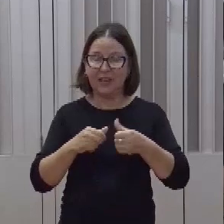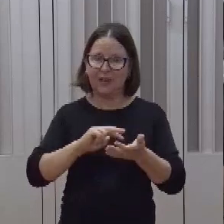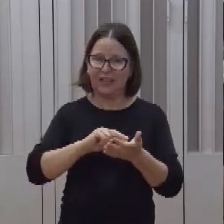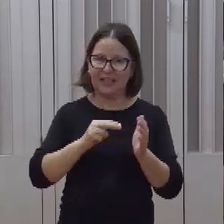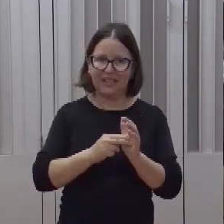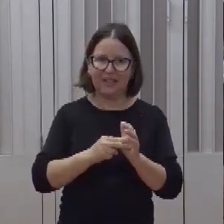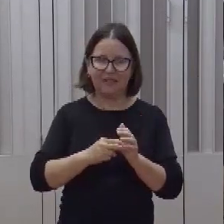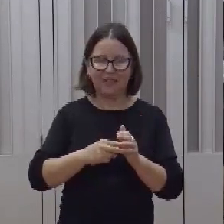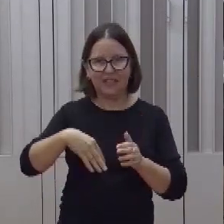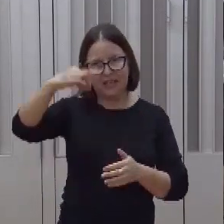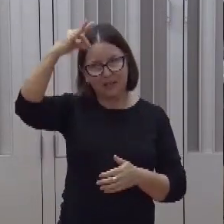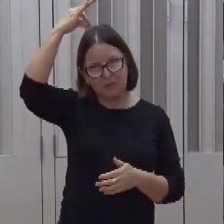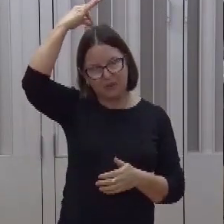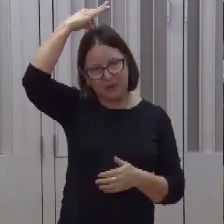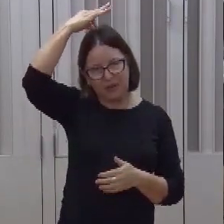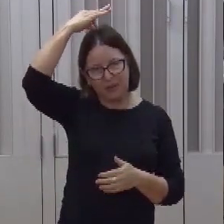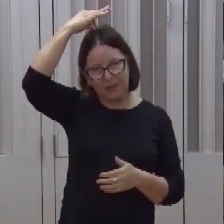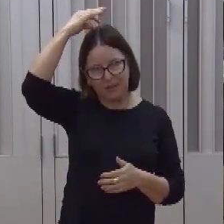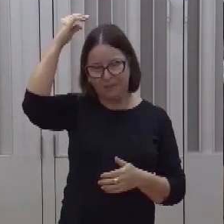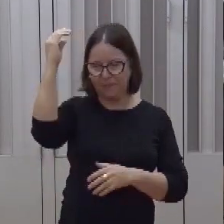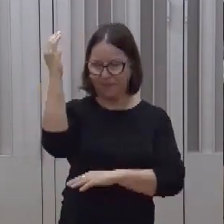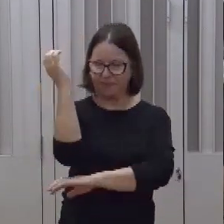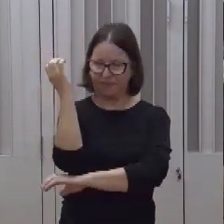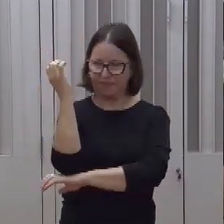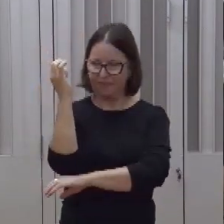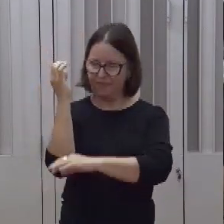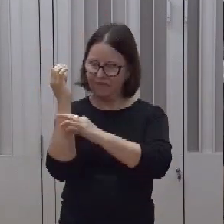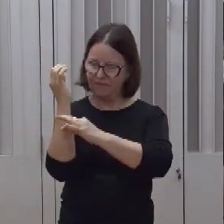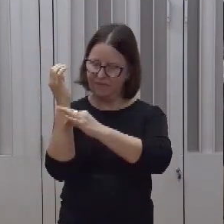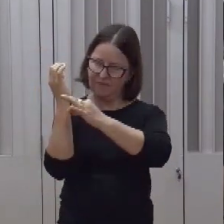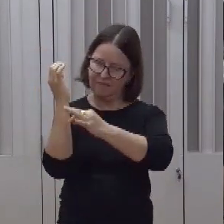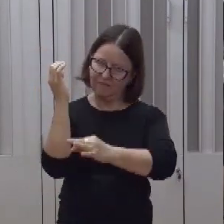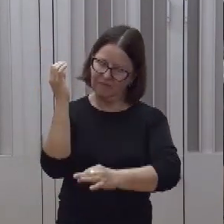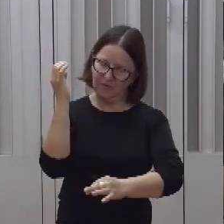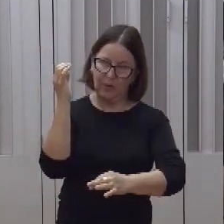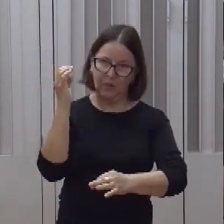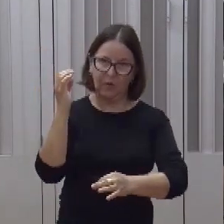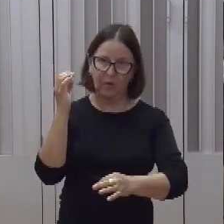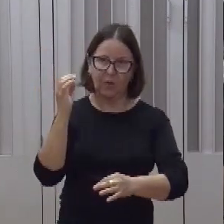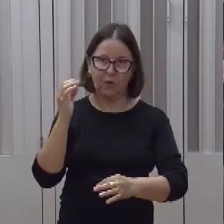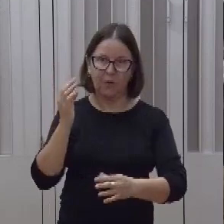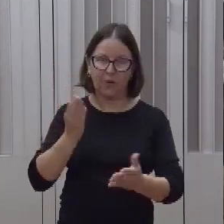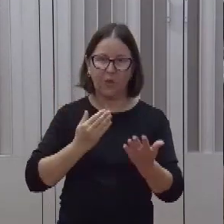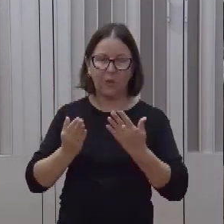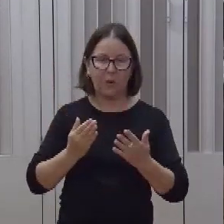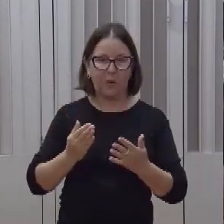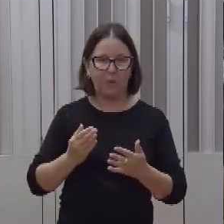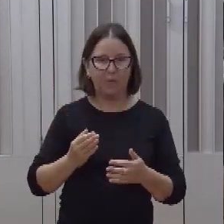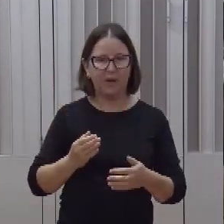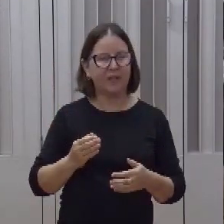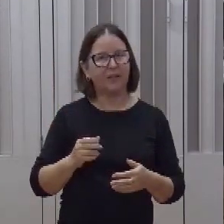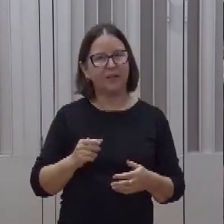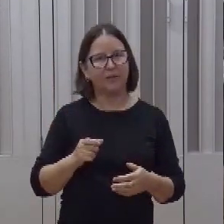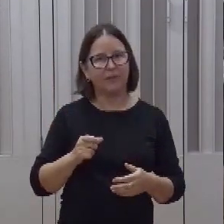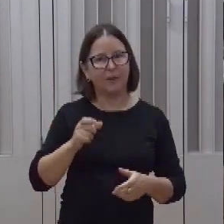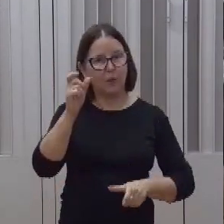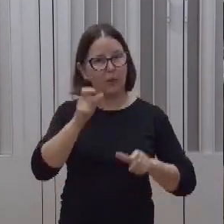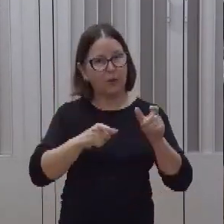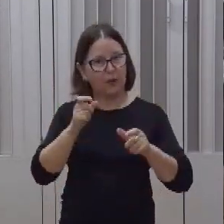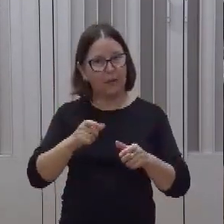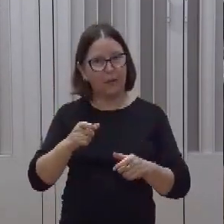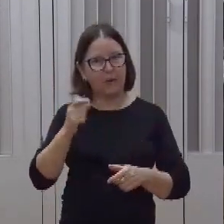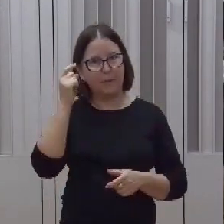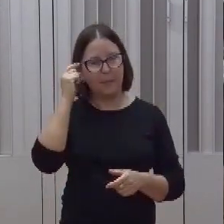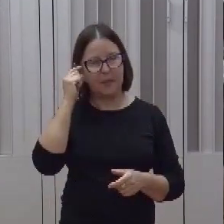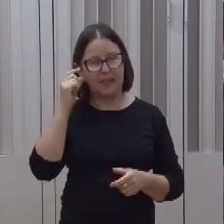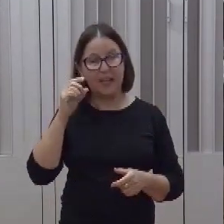espiritualidade. O ramo no chão, ou a pessoa que vive na terra, que pensa nas coisas da terra e